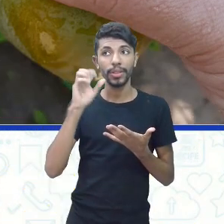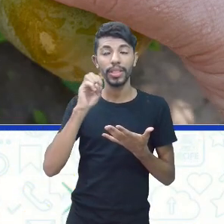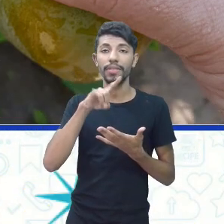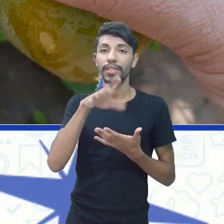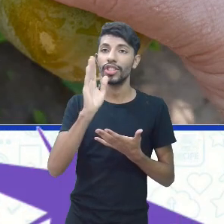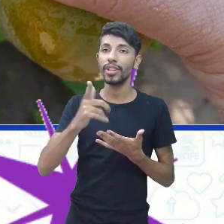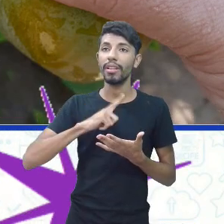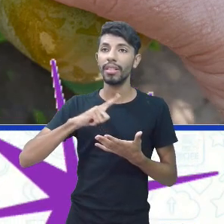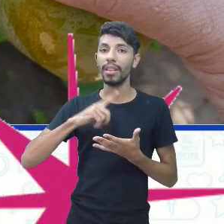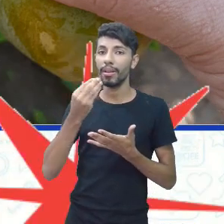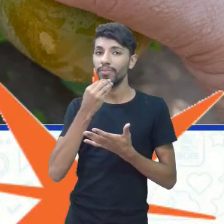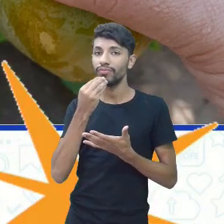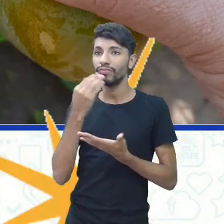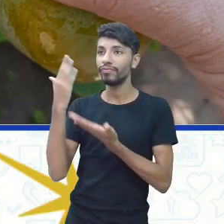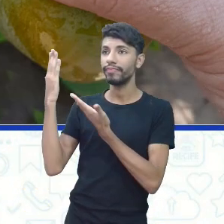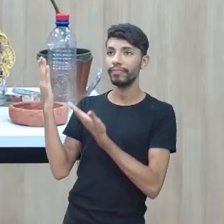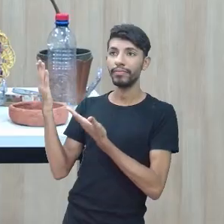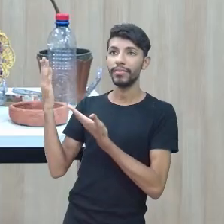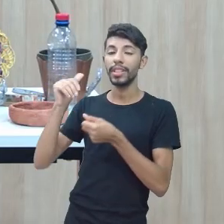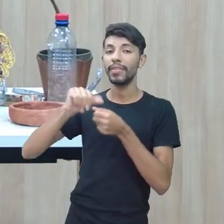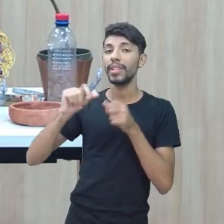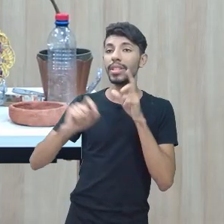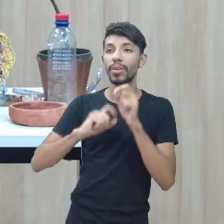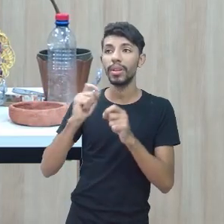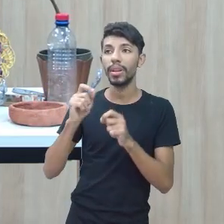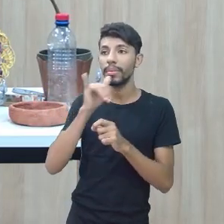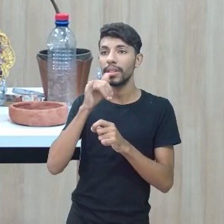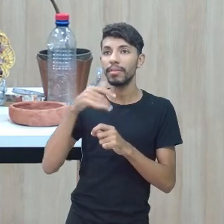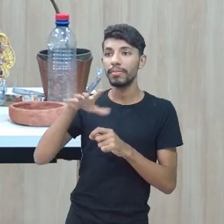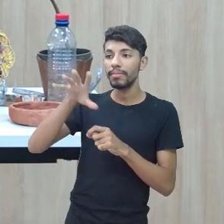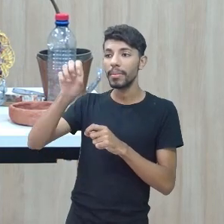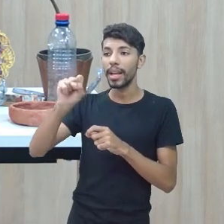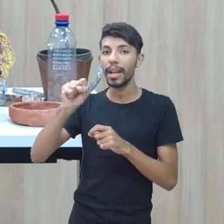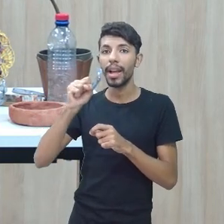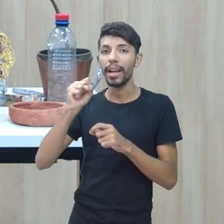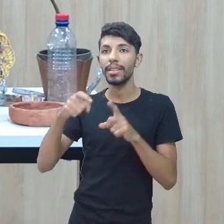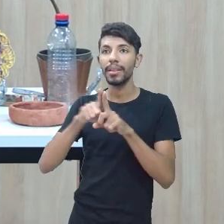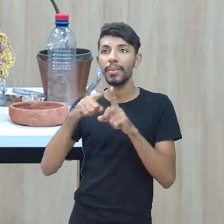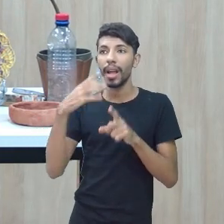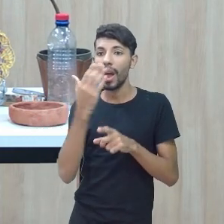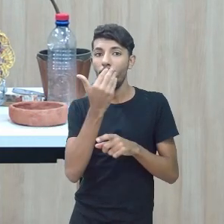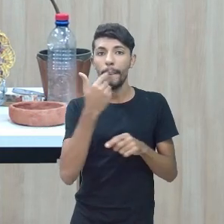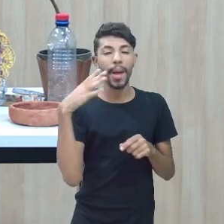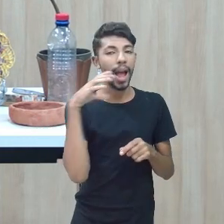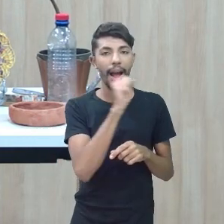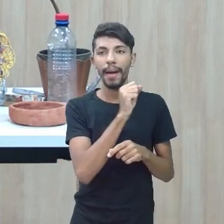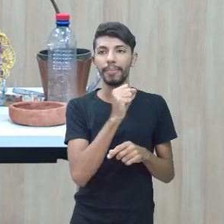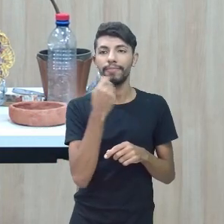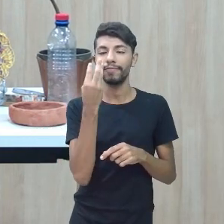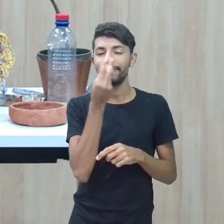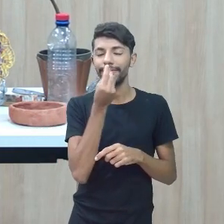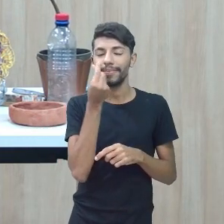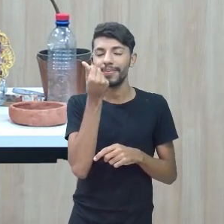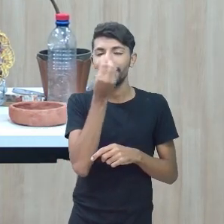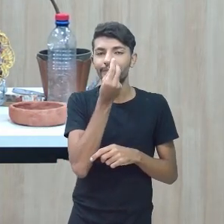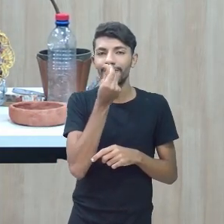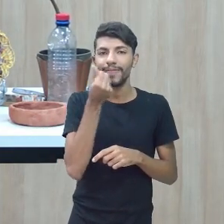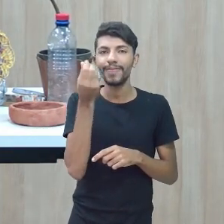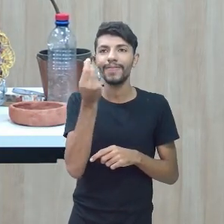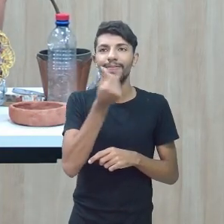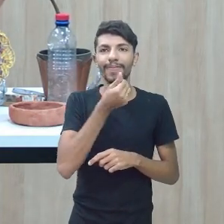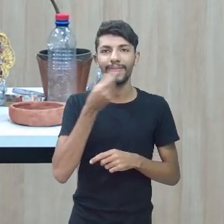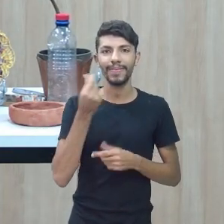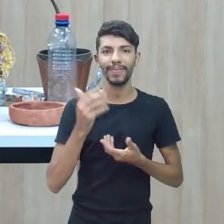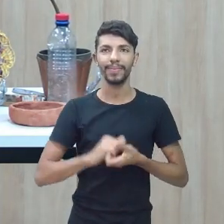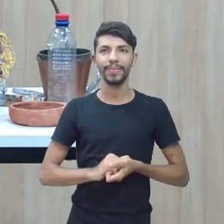excelente oportunidade de colher e logo saborear, degustar. O que é que nós